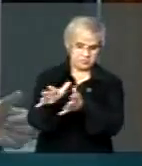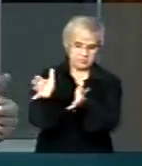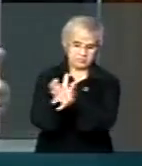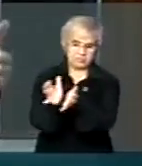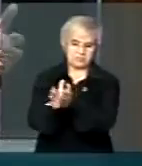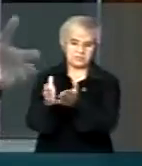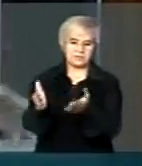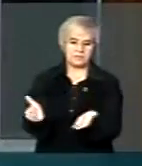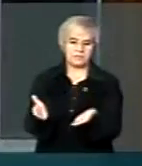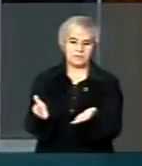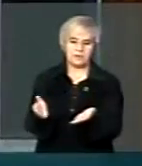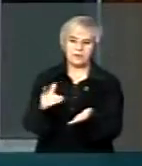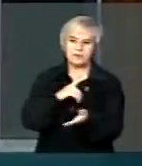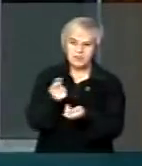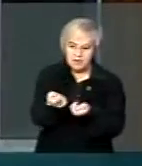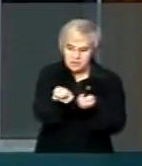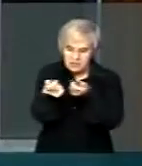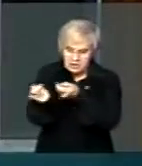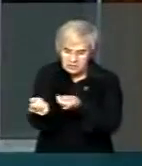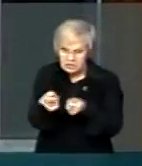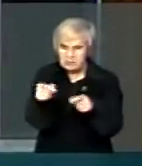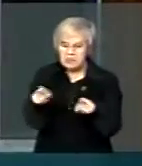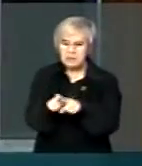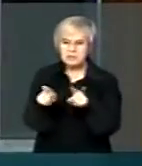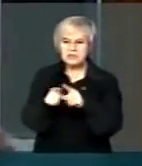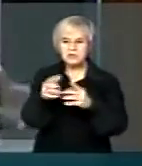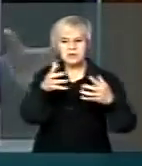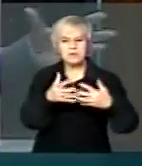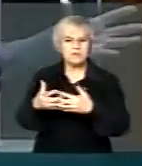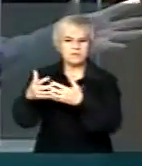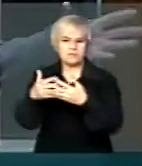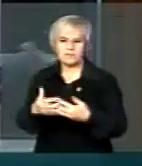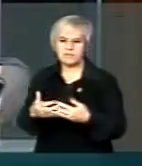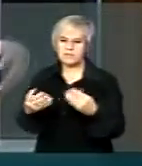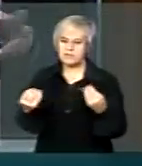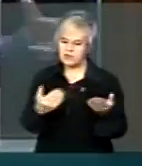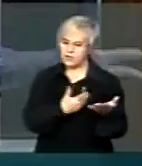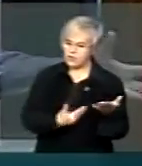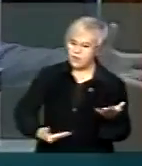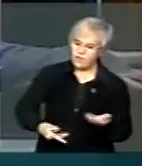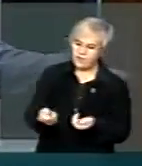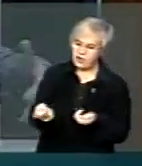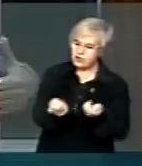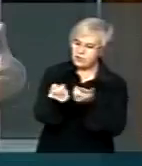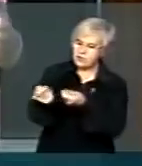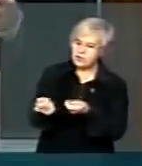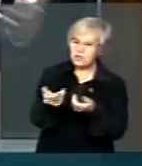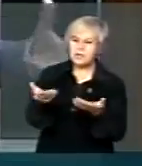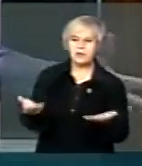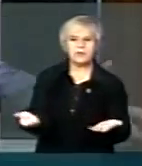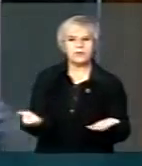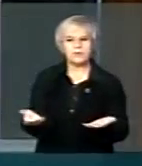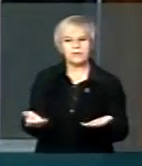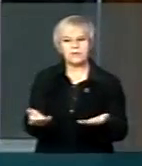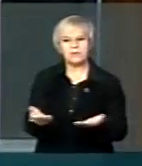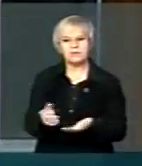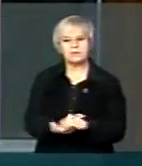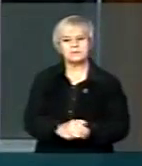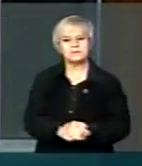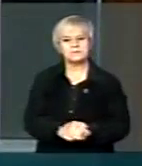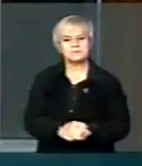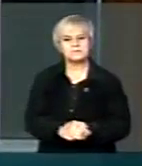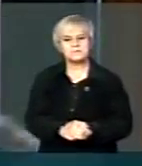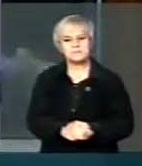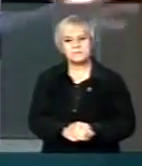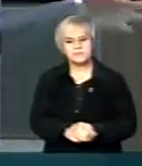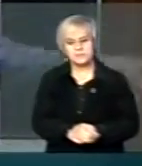Foram desrespeitados, foram enganados há um mês atrás. Foram feitas propostas que não podiam ser cumpridas, que sabiam que não iam ser